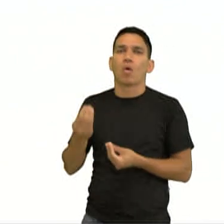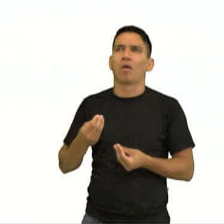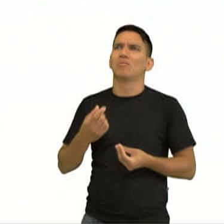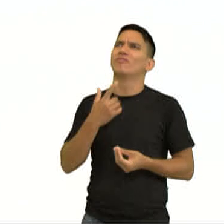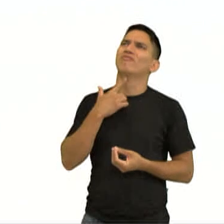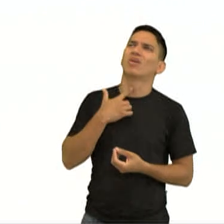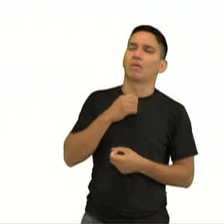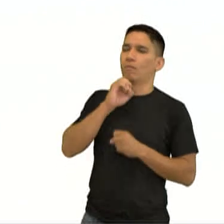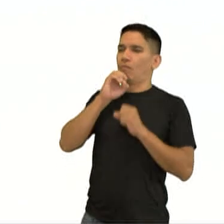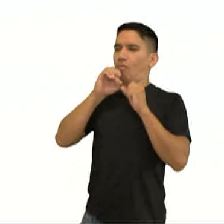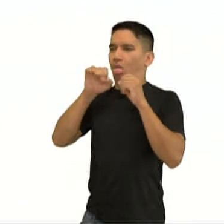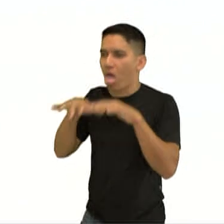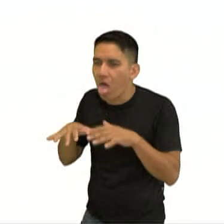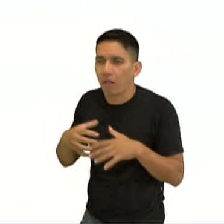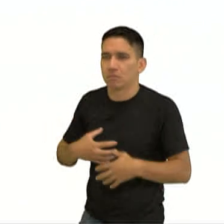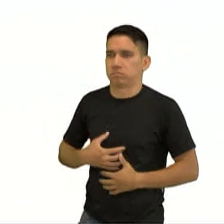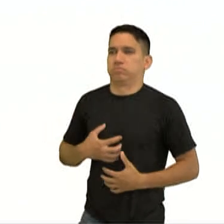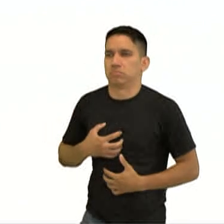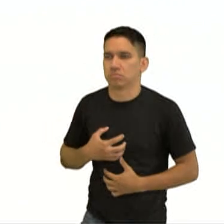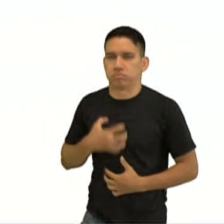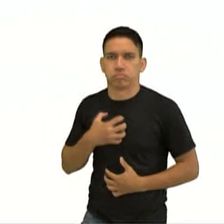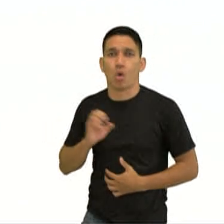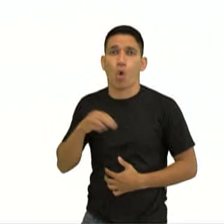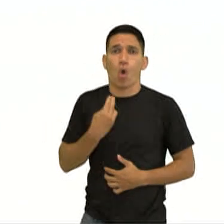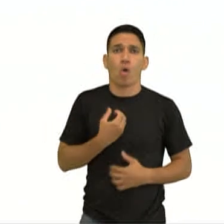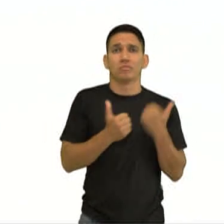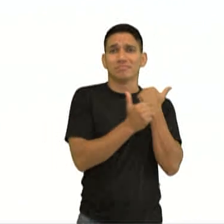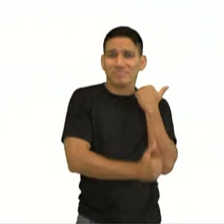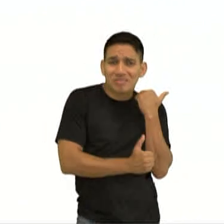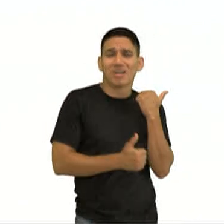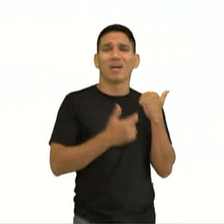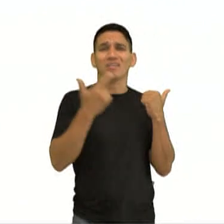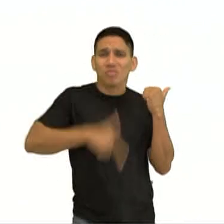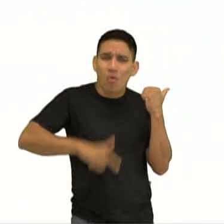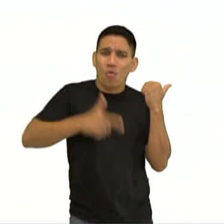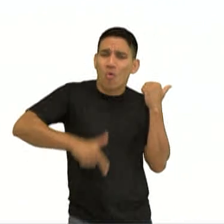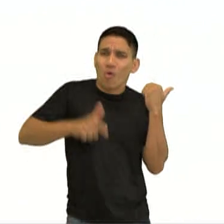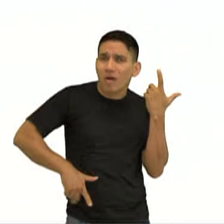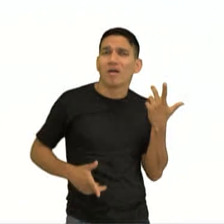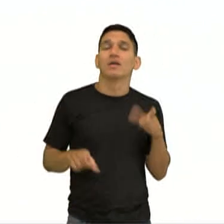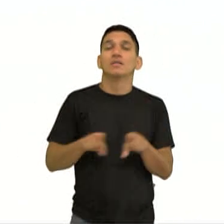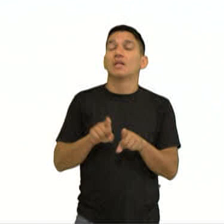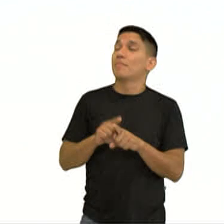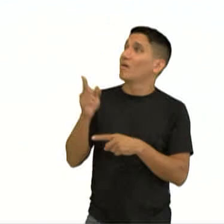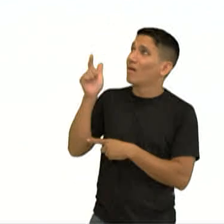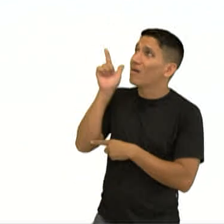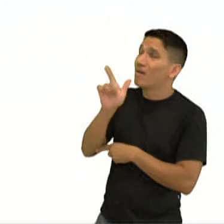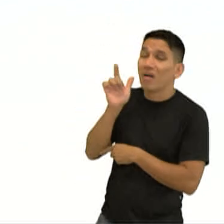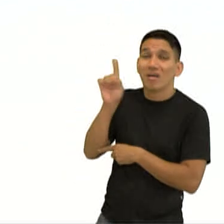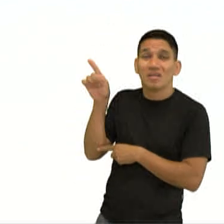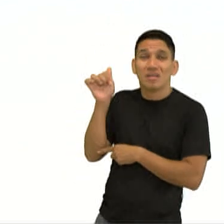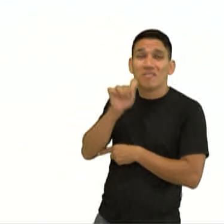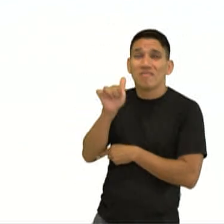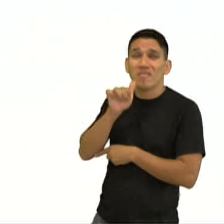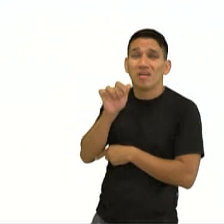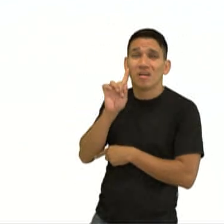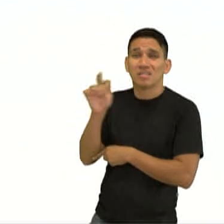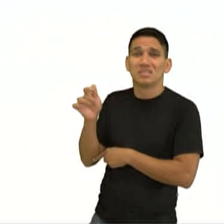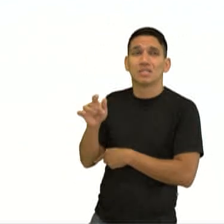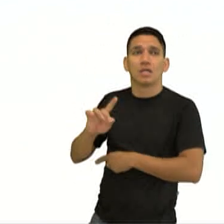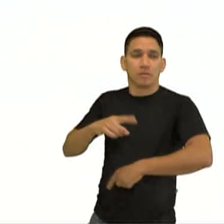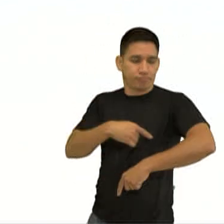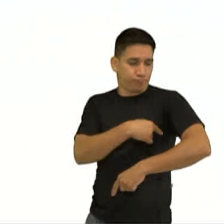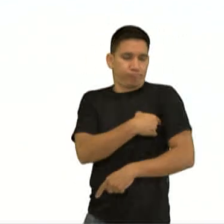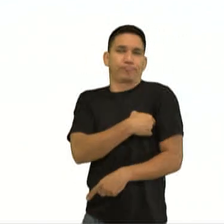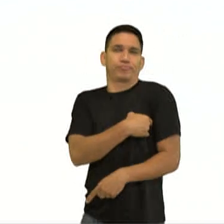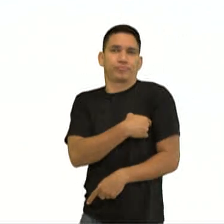ânsia, vômito, diarreia. Aqui a gente tem uma imagem de uma menininha com o termômetro debaixo do braço.